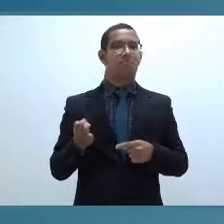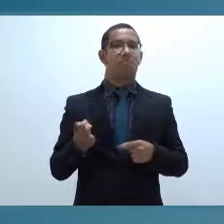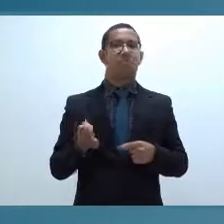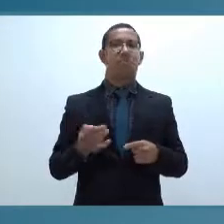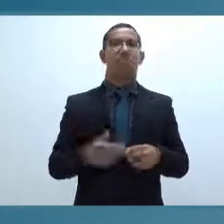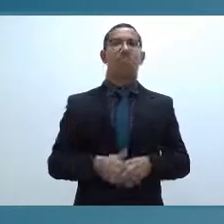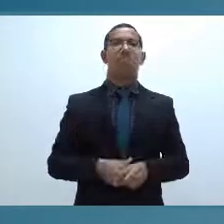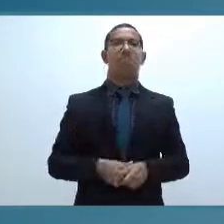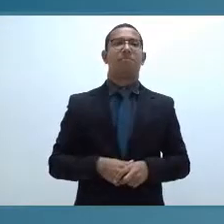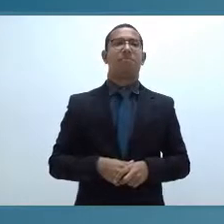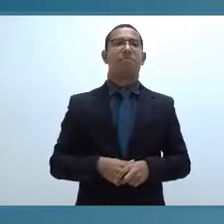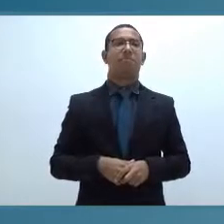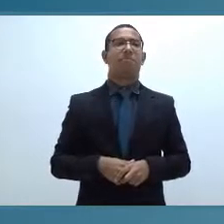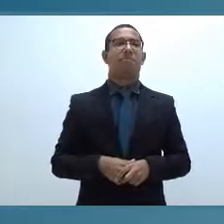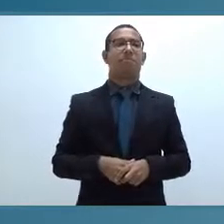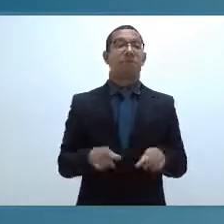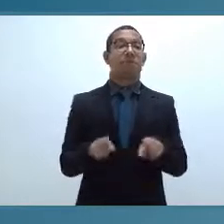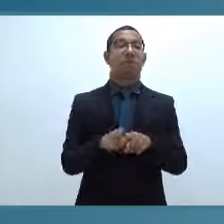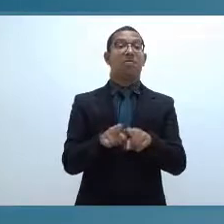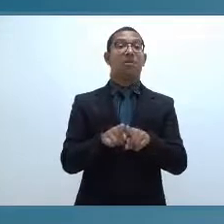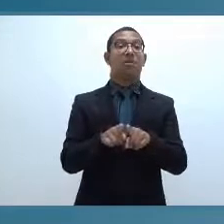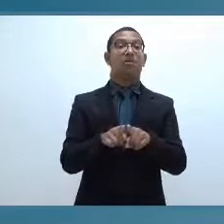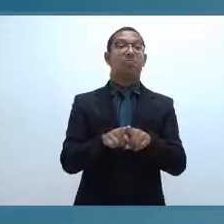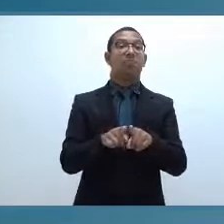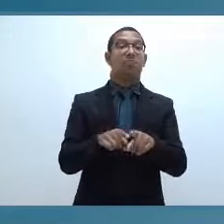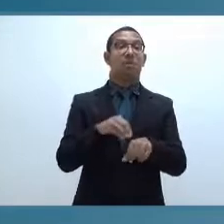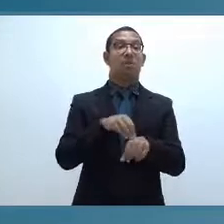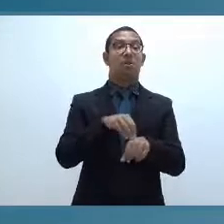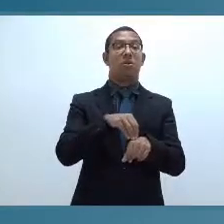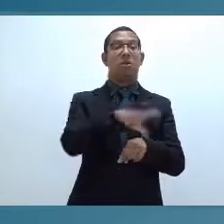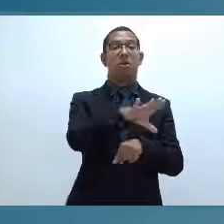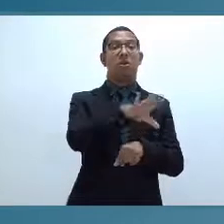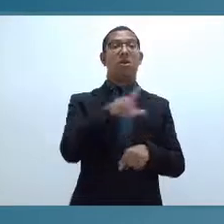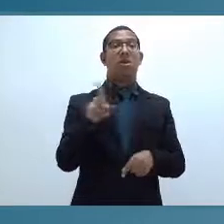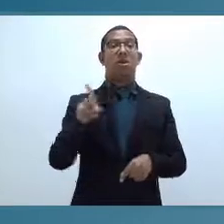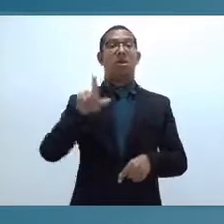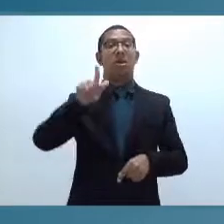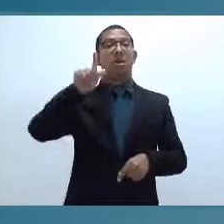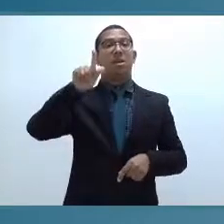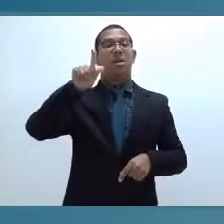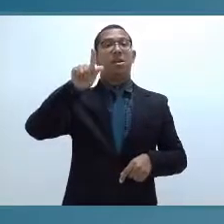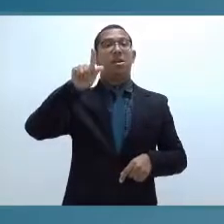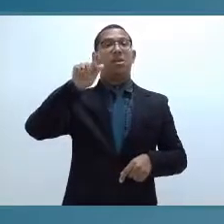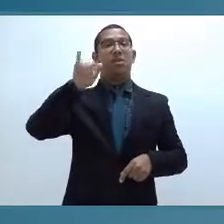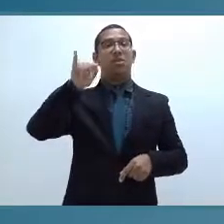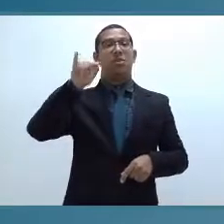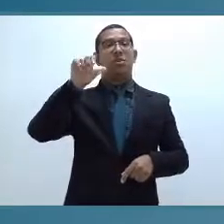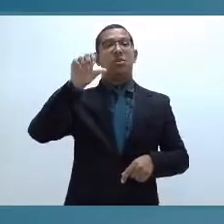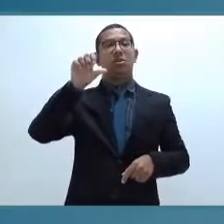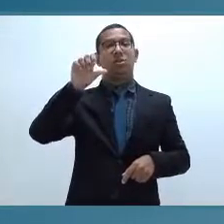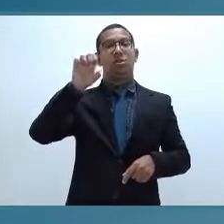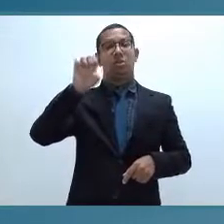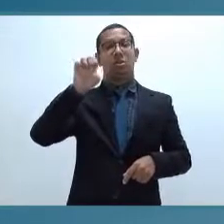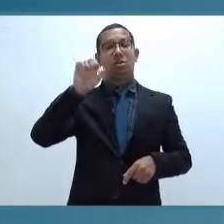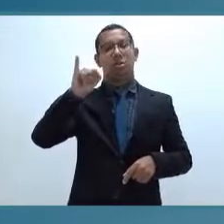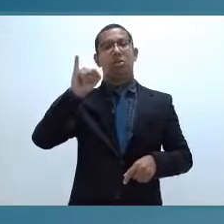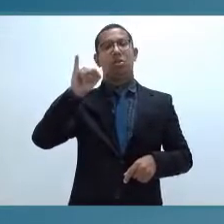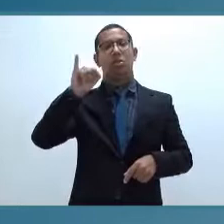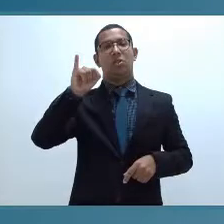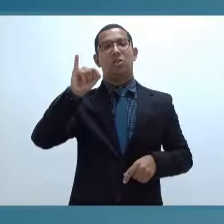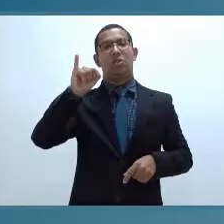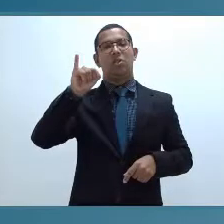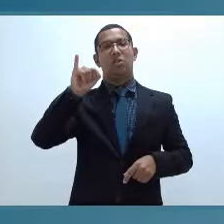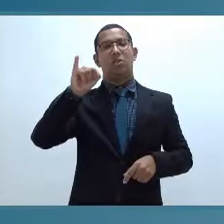Também eu só queria aqui comunicar que a doutora Gisele, ela integra aqui a Comissão de Gestão